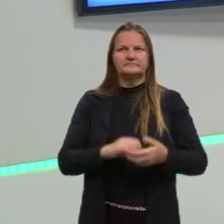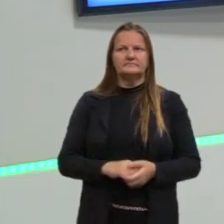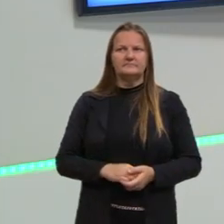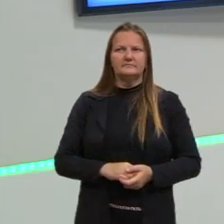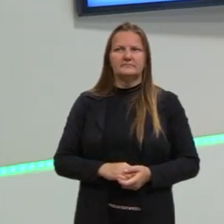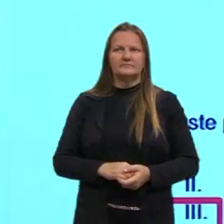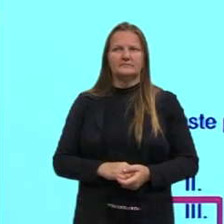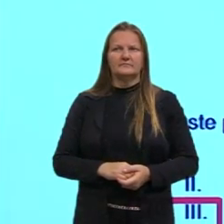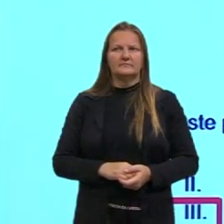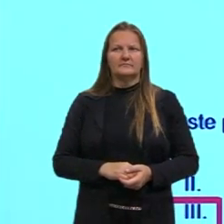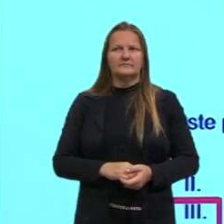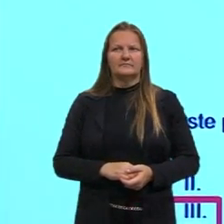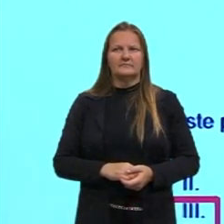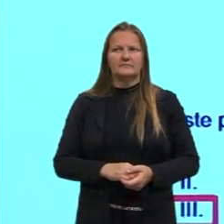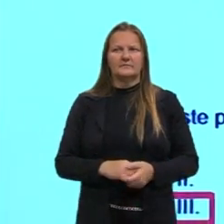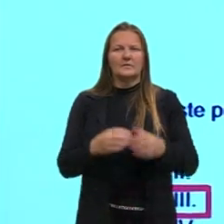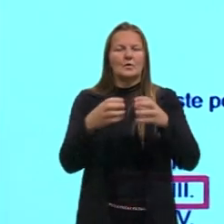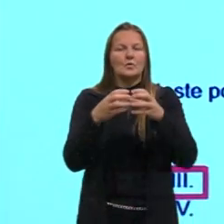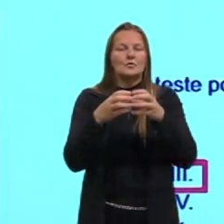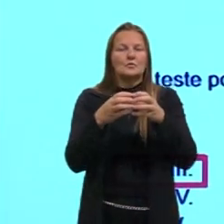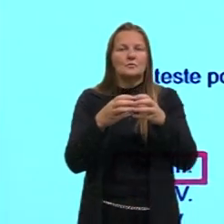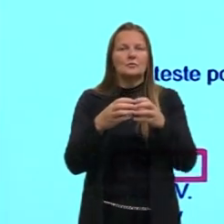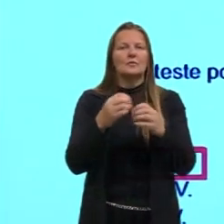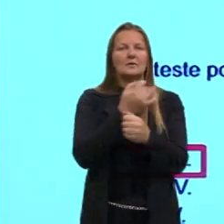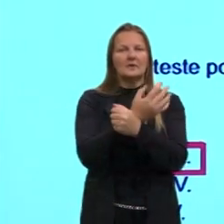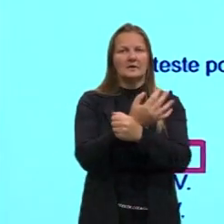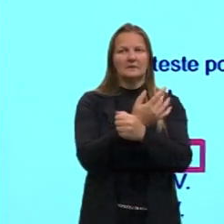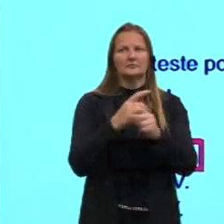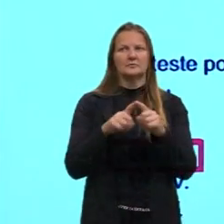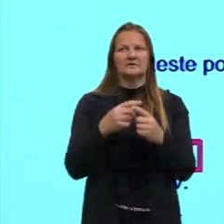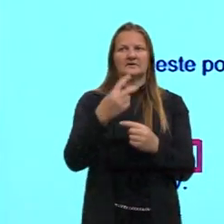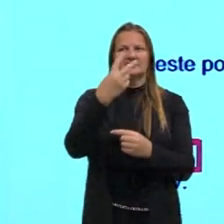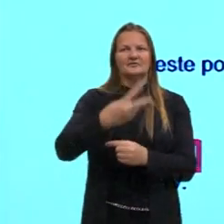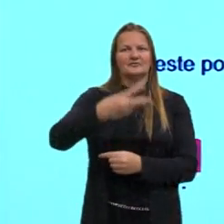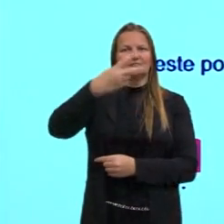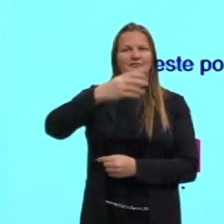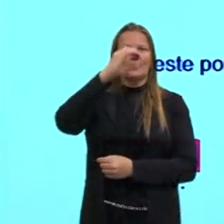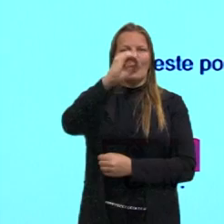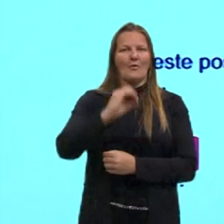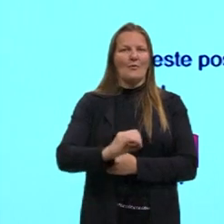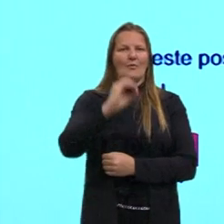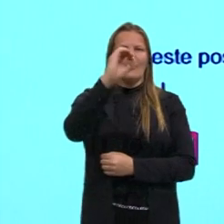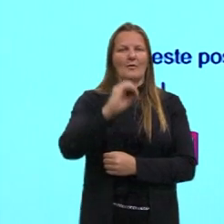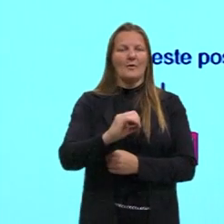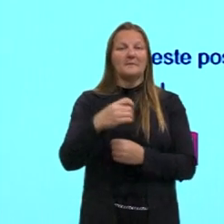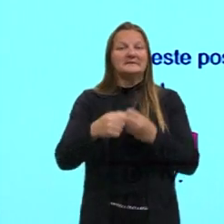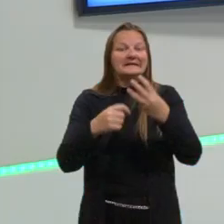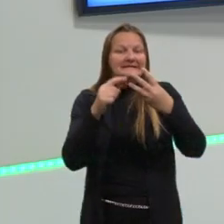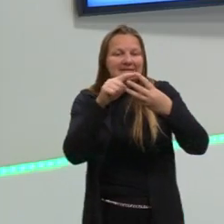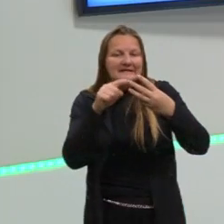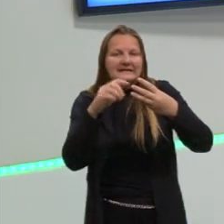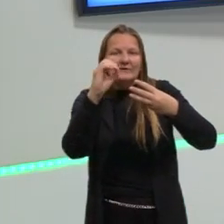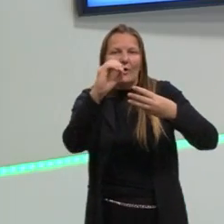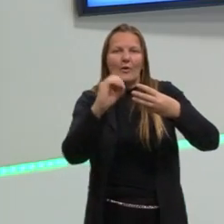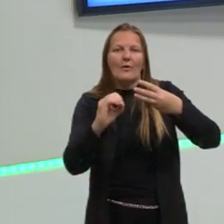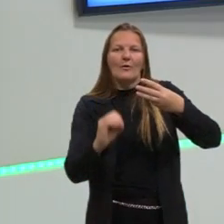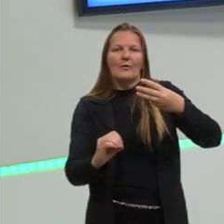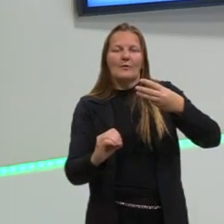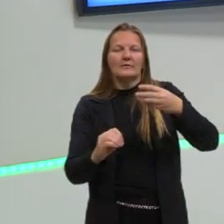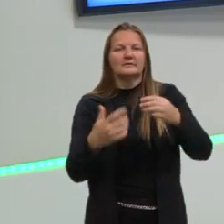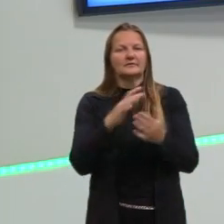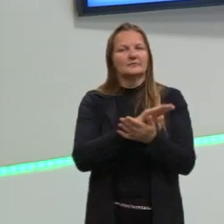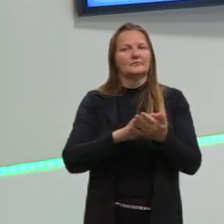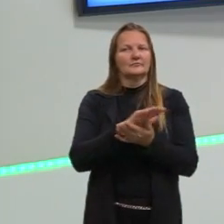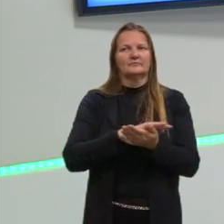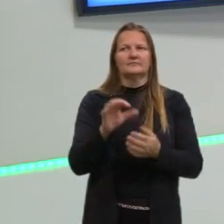do outro grupo orgânico que é ácido mas ele tem dois oxigênio Eu precisaria ter três oxigênio ligado a ele então não é